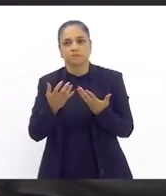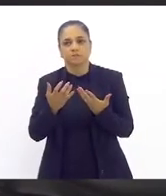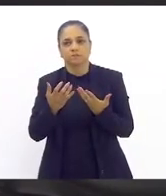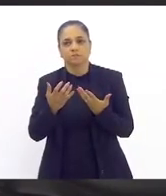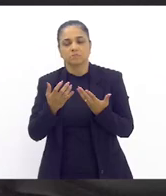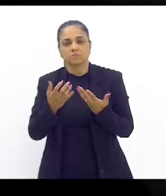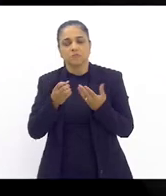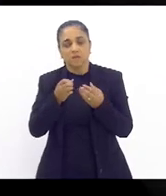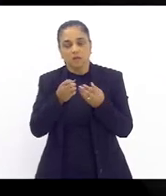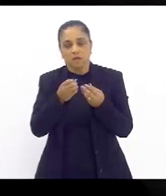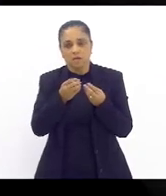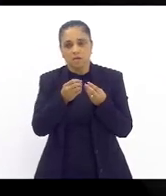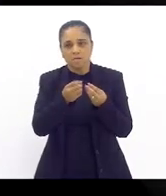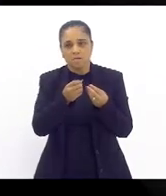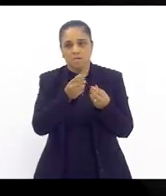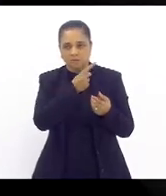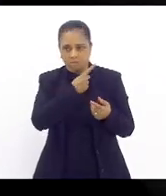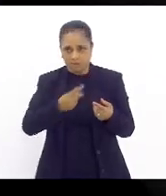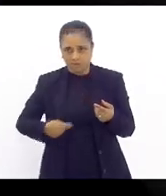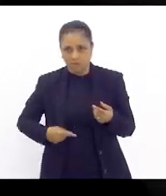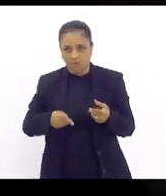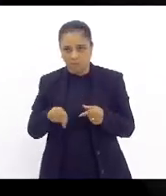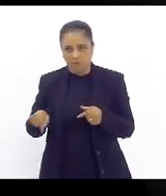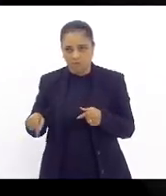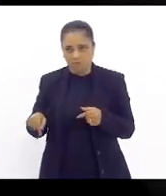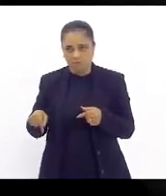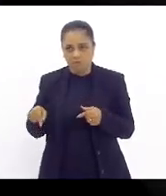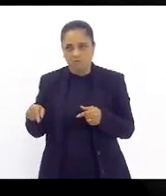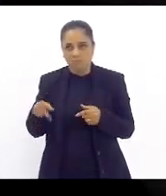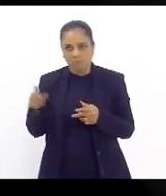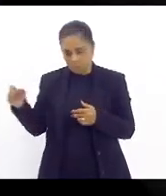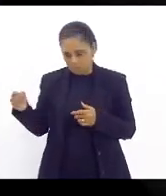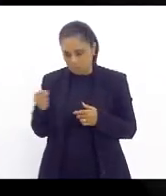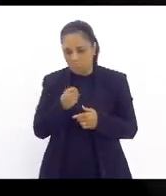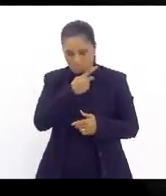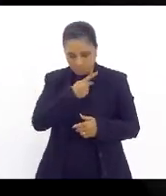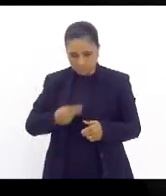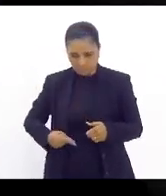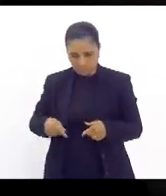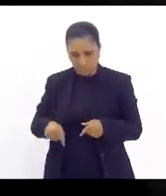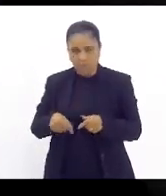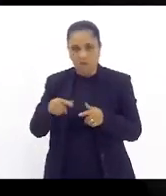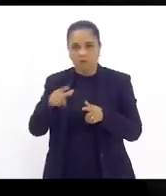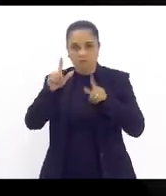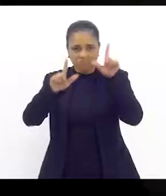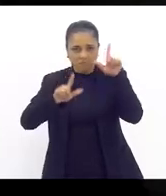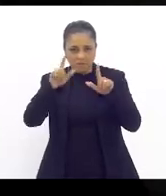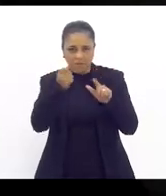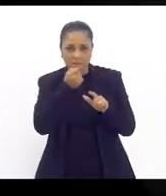eu passar a presidência para você só enquanto dou uma entrevista na TV alerj Tá bom eu aguardo